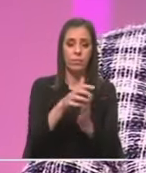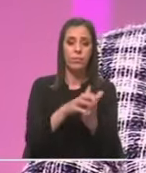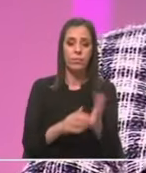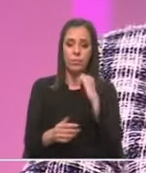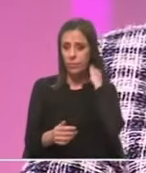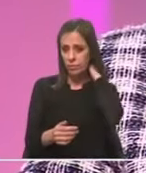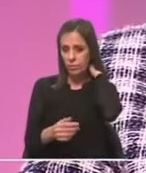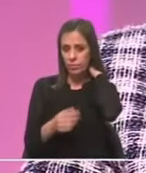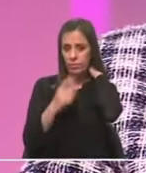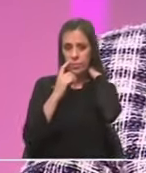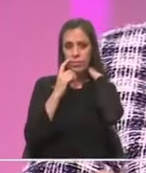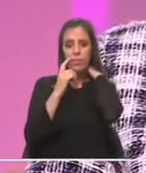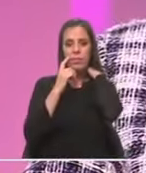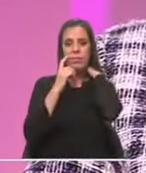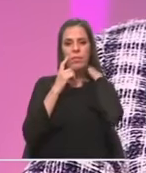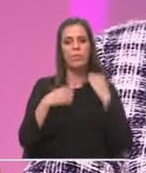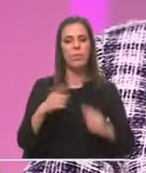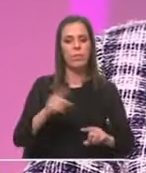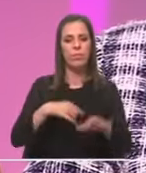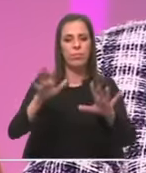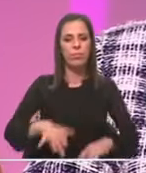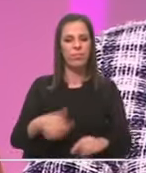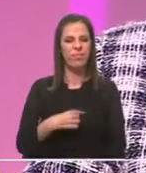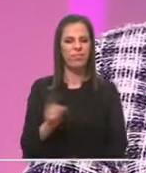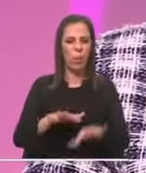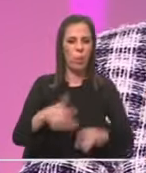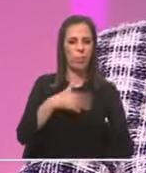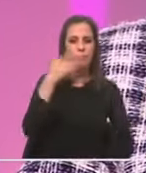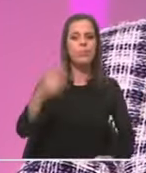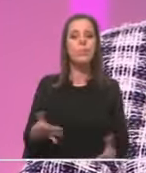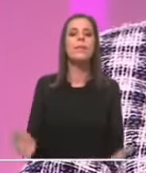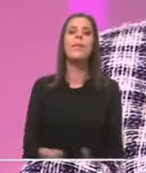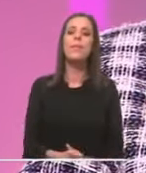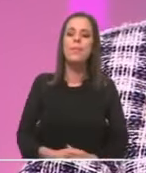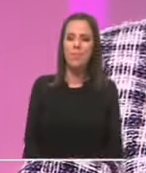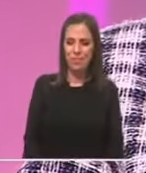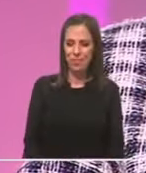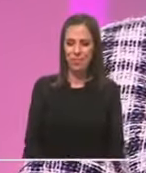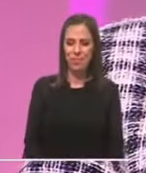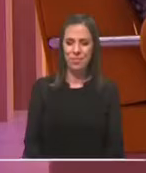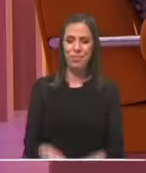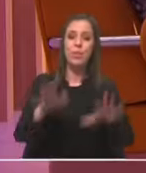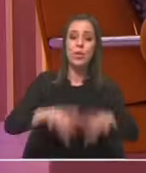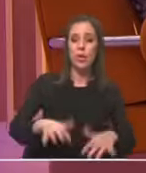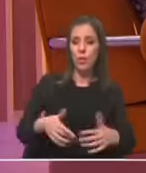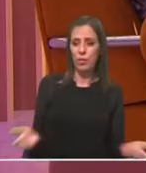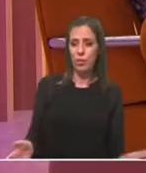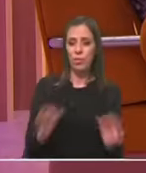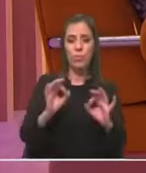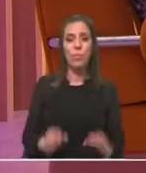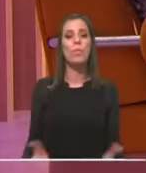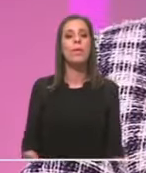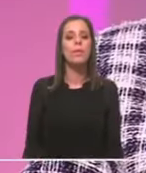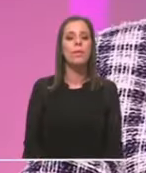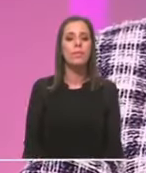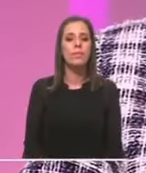eu dizia e ela T porque eu não sou grande coisa nos computadores e então escreveu e tá escrito